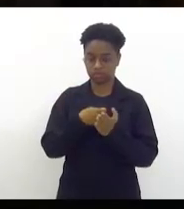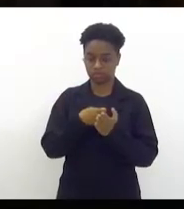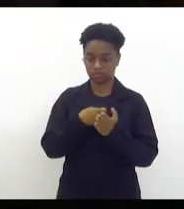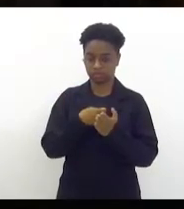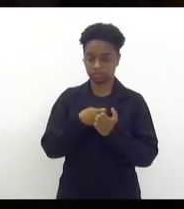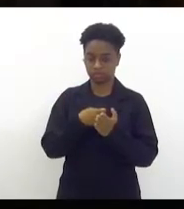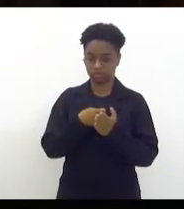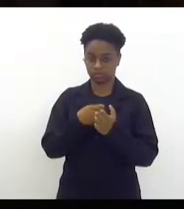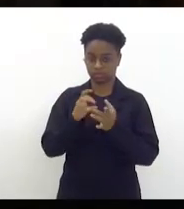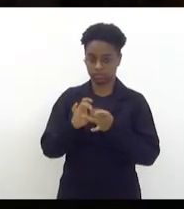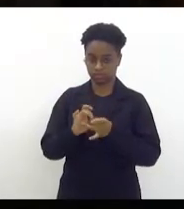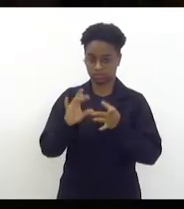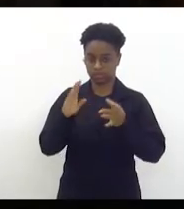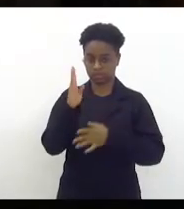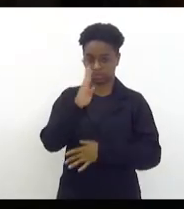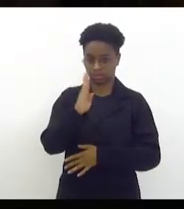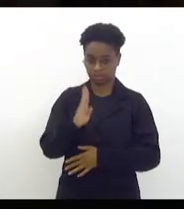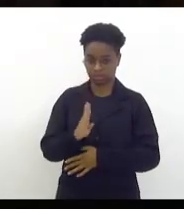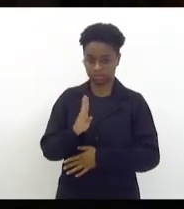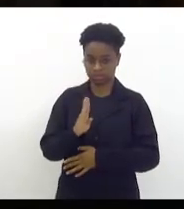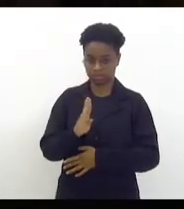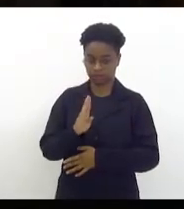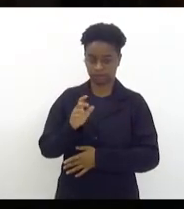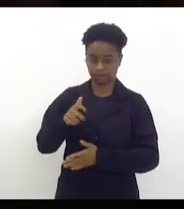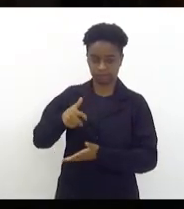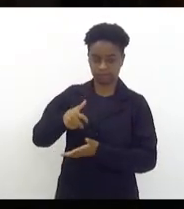a libertação do Brasil do jugo de